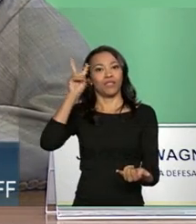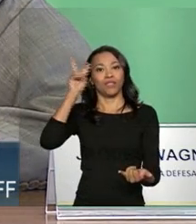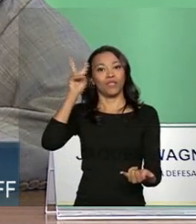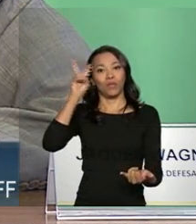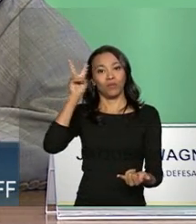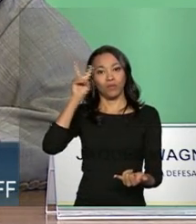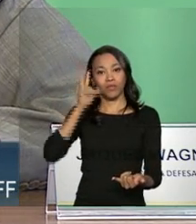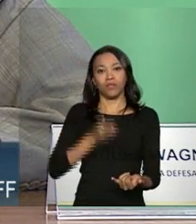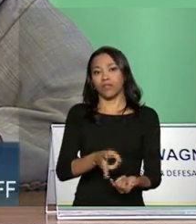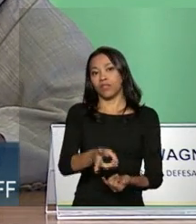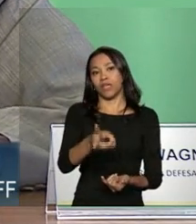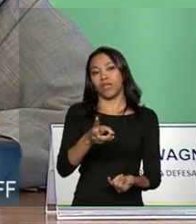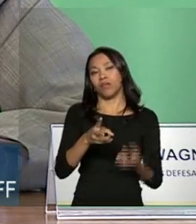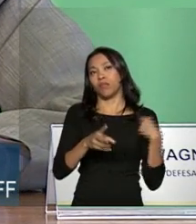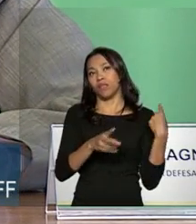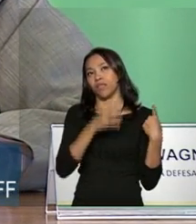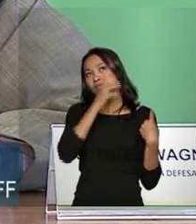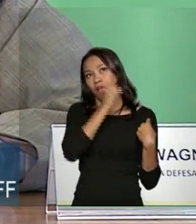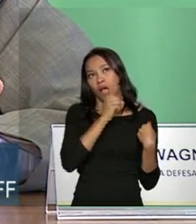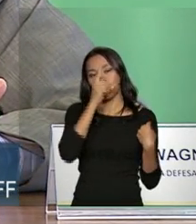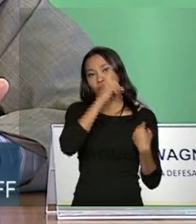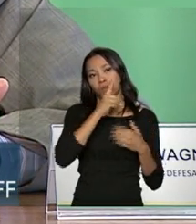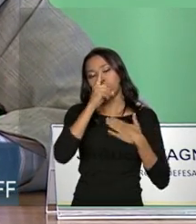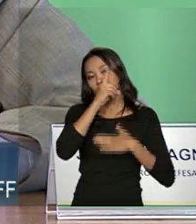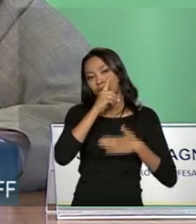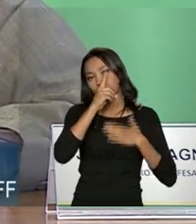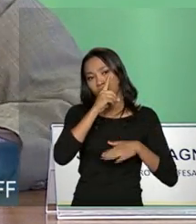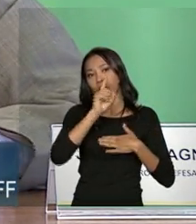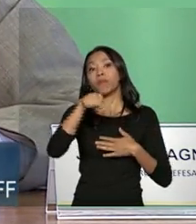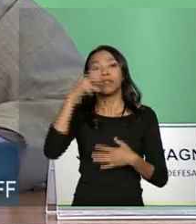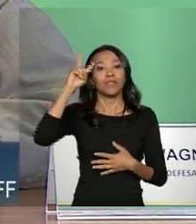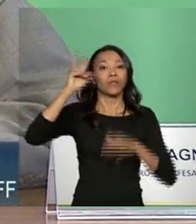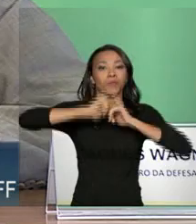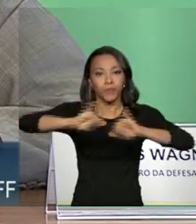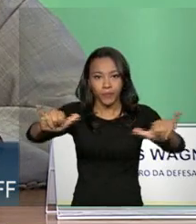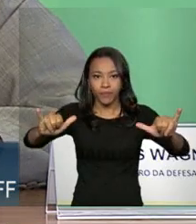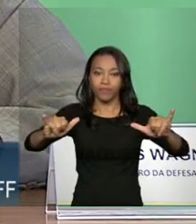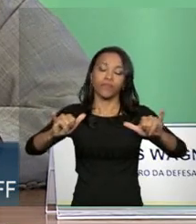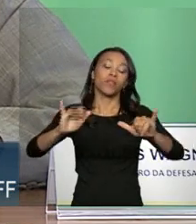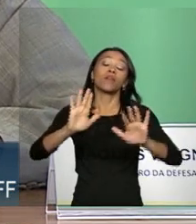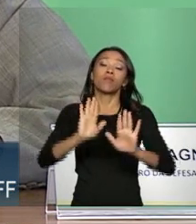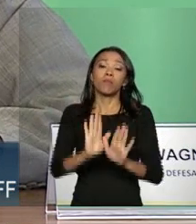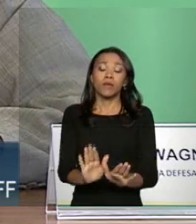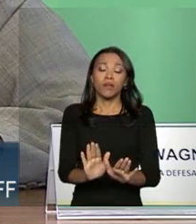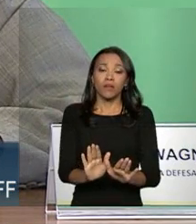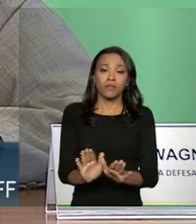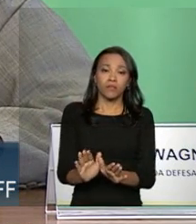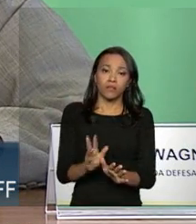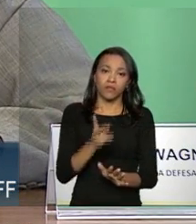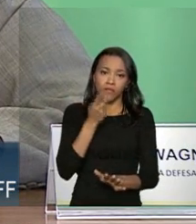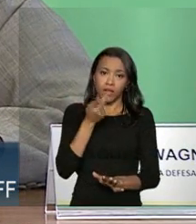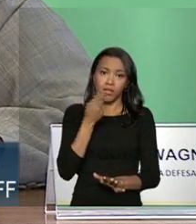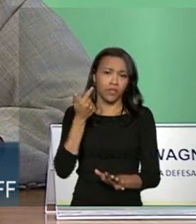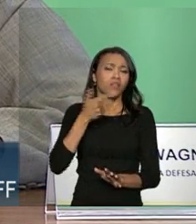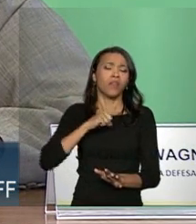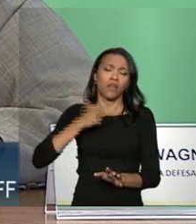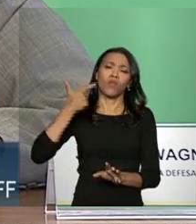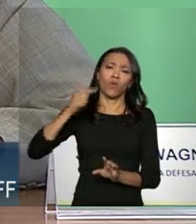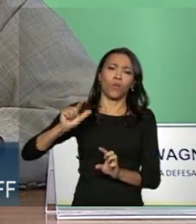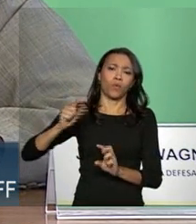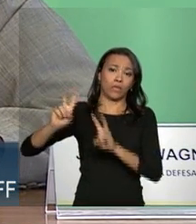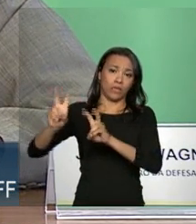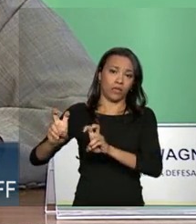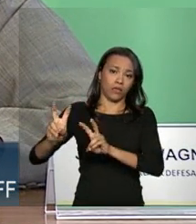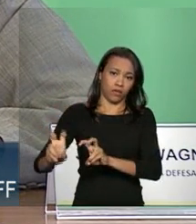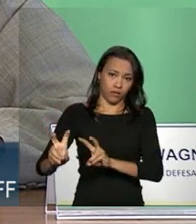o pós-final de semana, então tem algumas coisas. Mas é óbvio que se repassa outros temas.